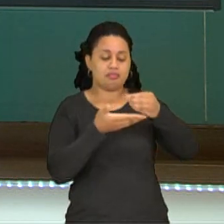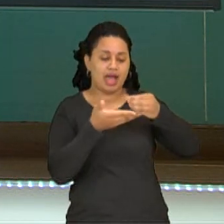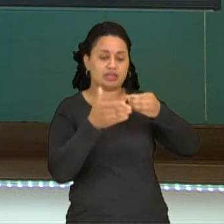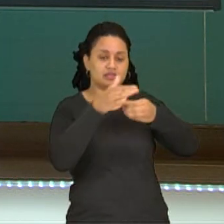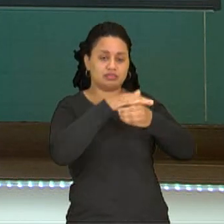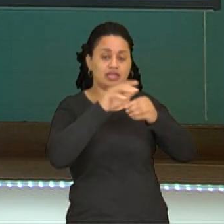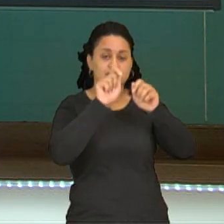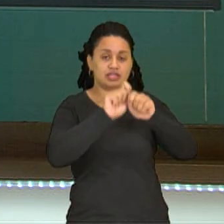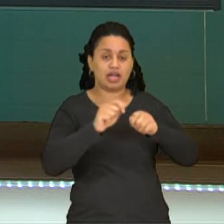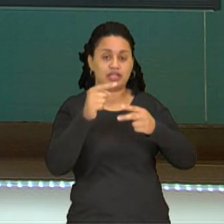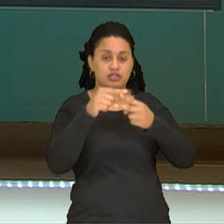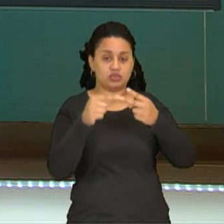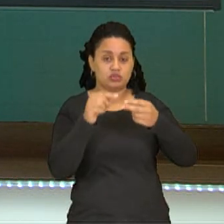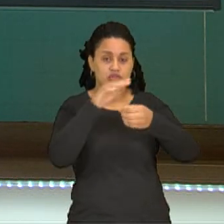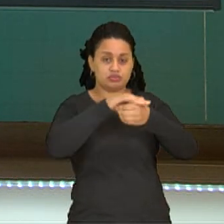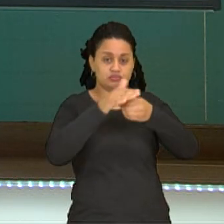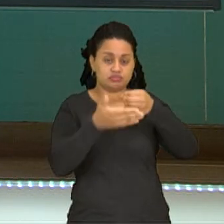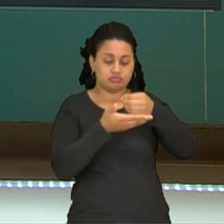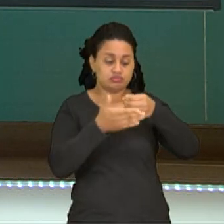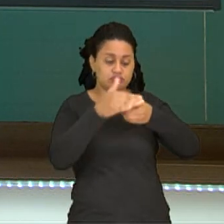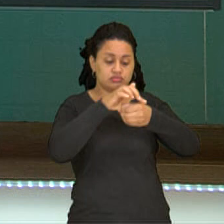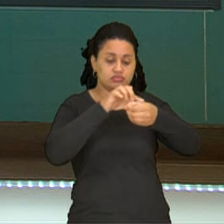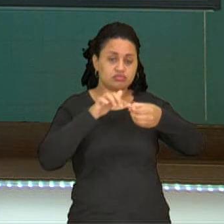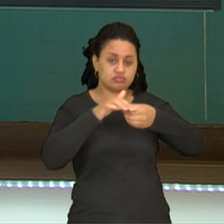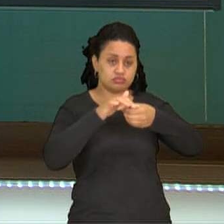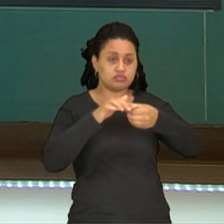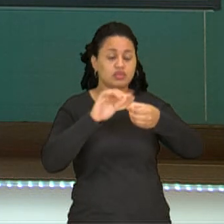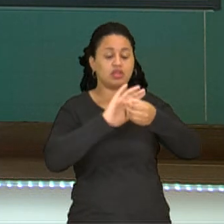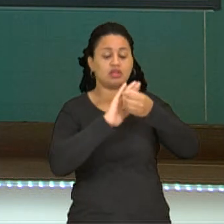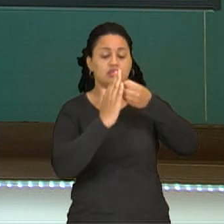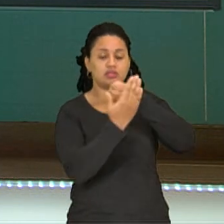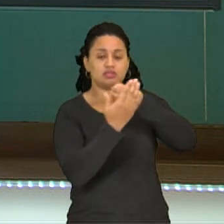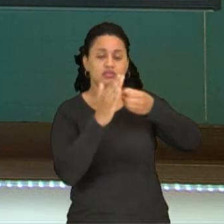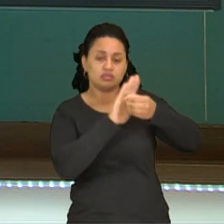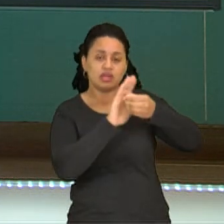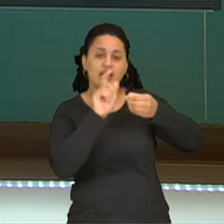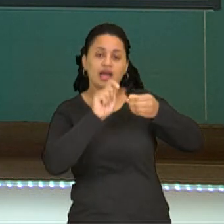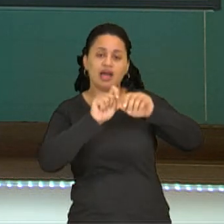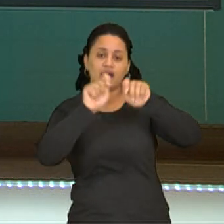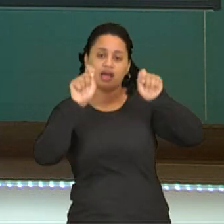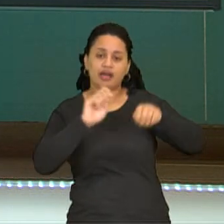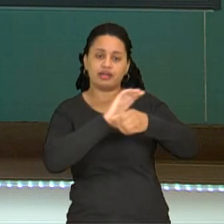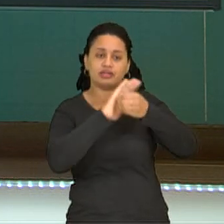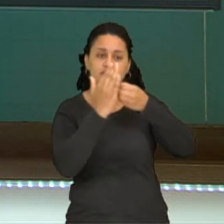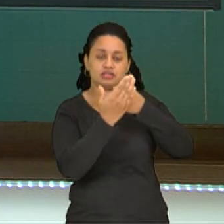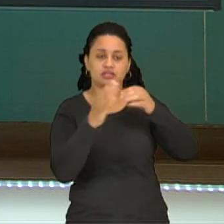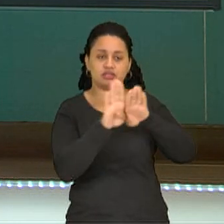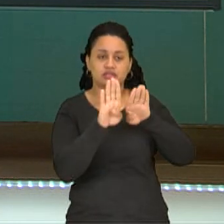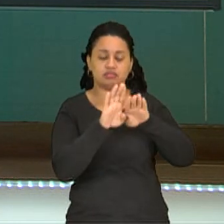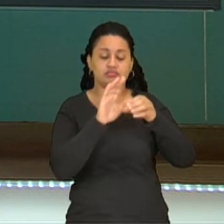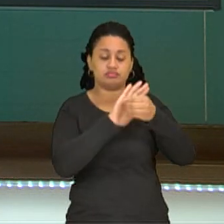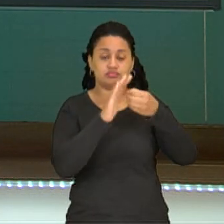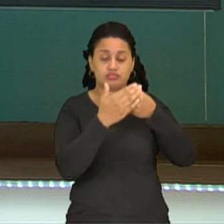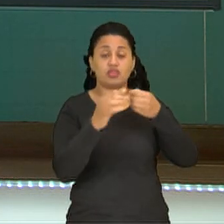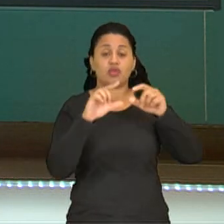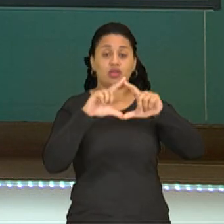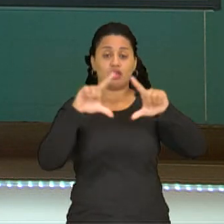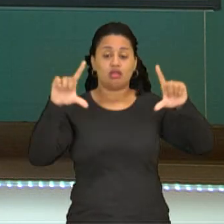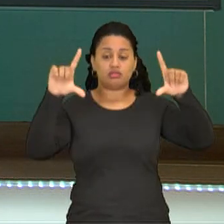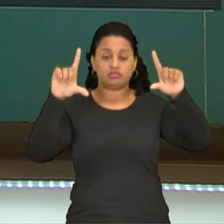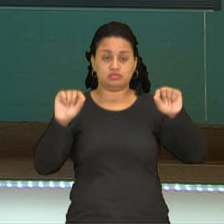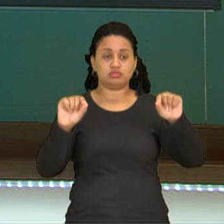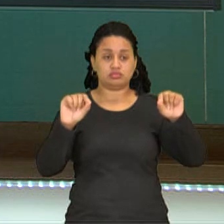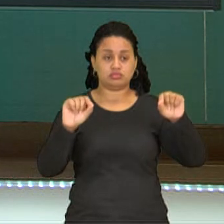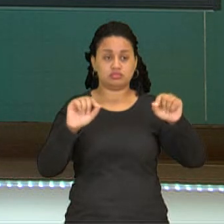que vão ser círculos, e vamos ter uma área lateral. No caso, a área lateral do cilindro reto é um